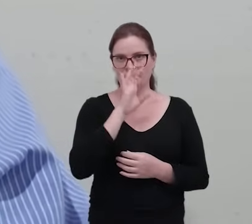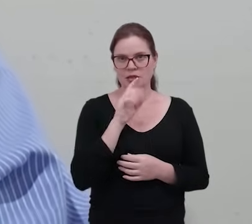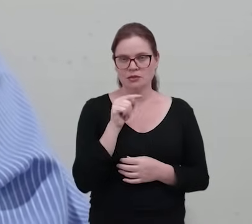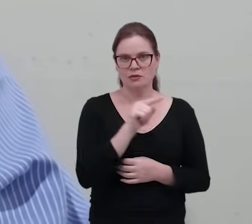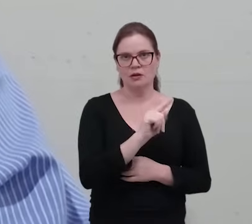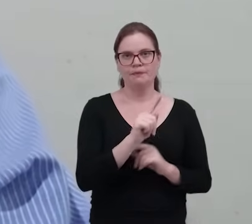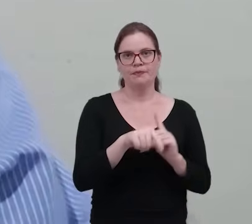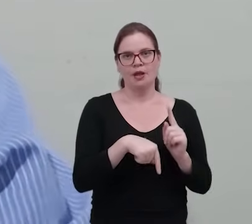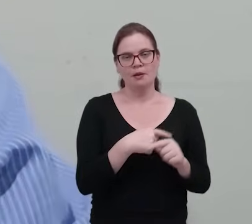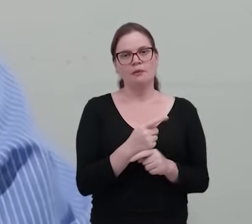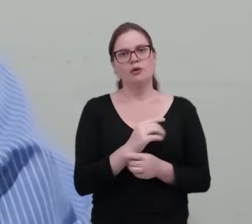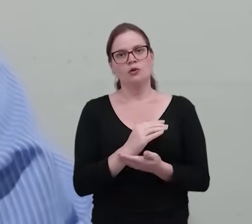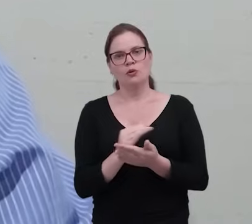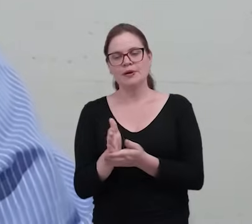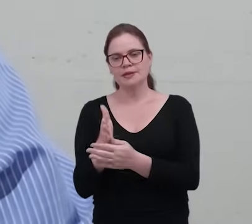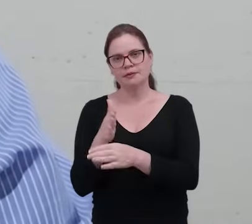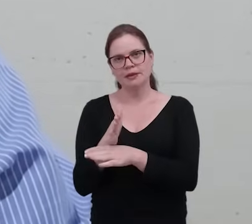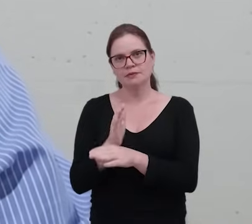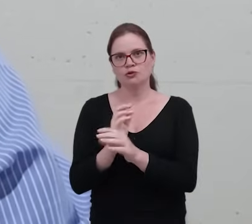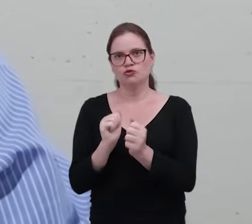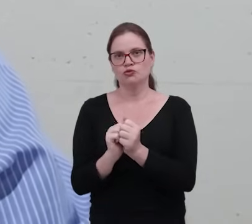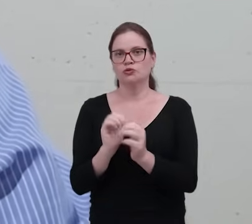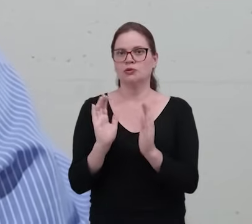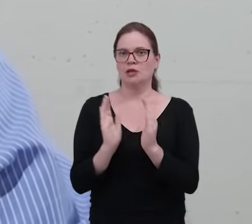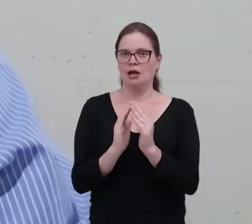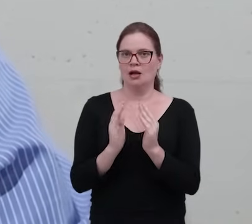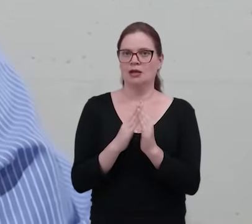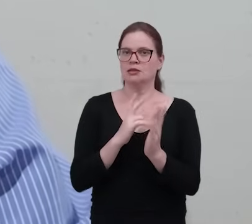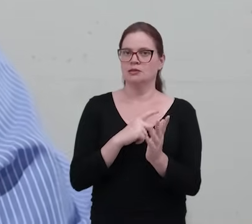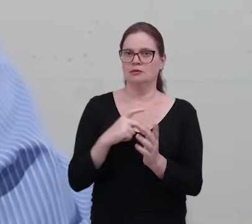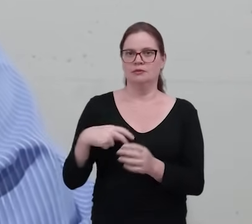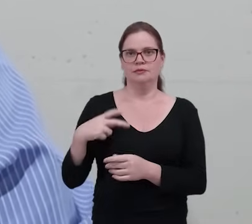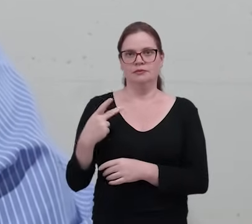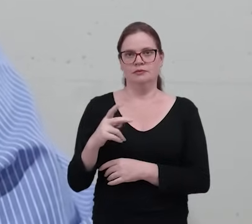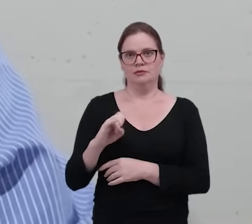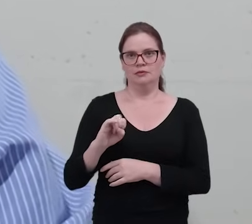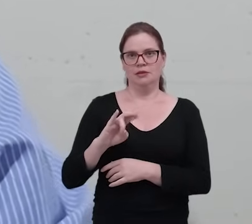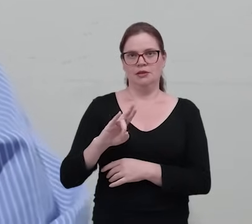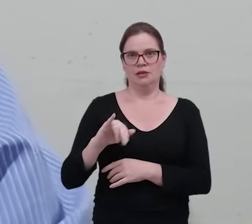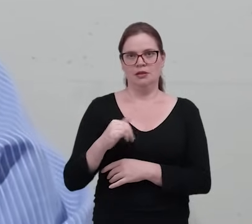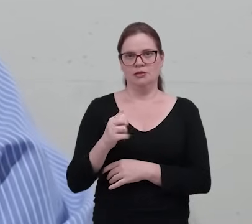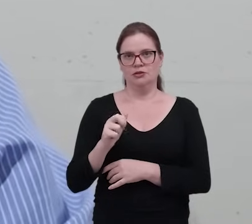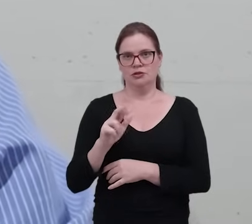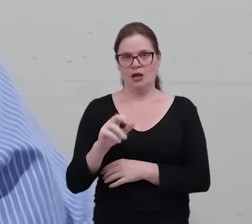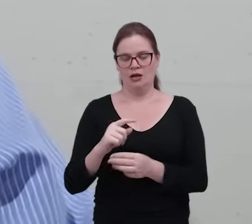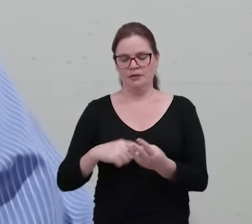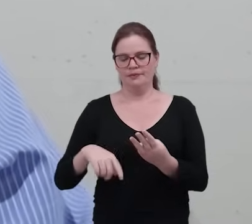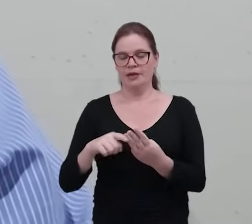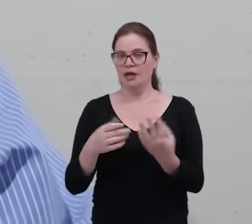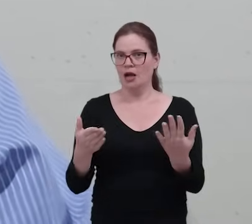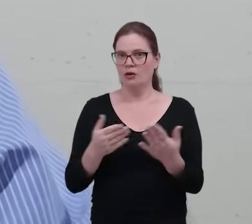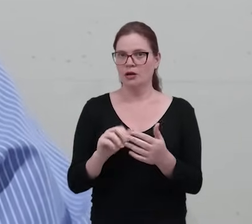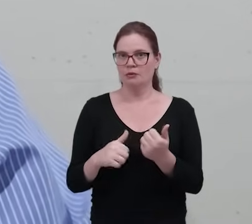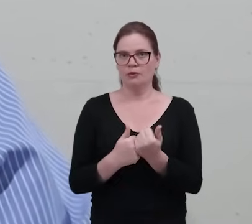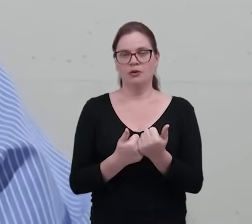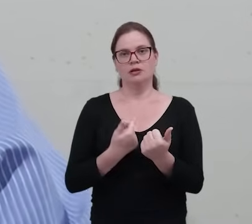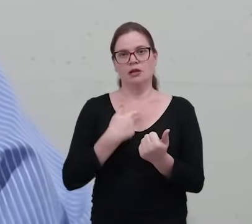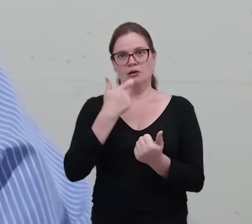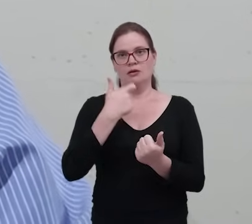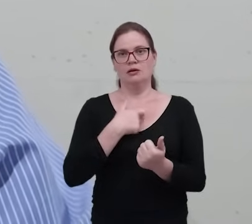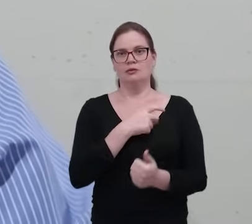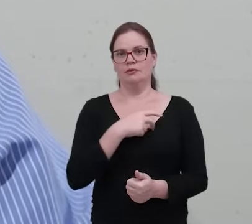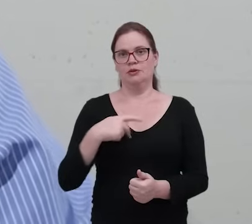da estruturação ali na casa do pastor Pirajara, e agora como pastor ali apoiando a igreja